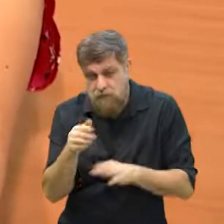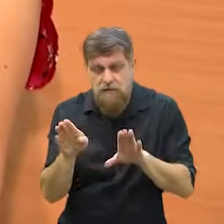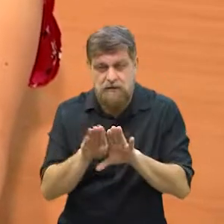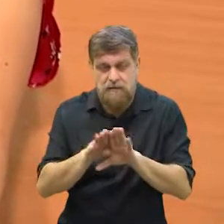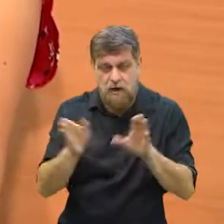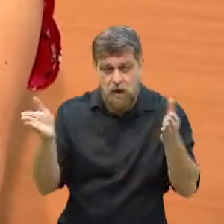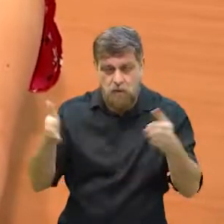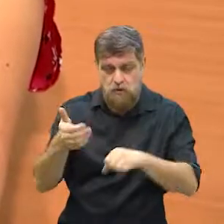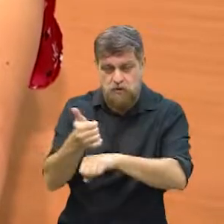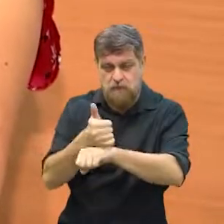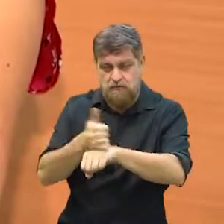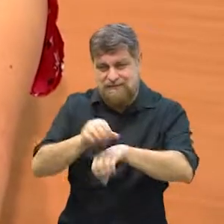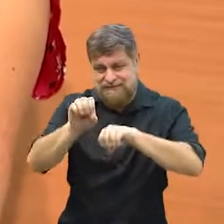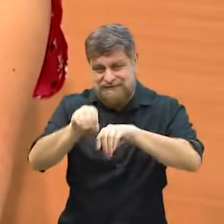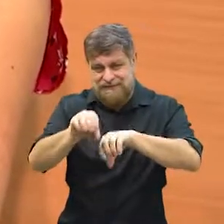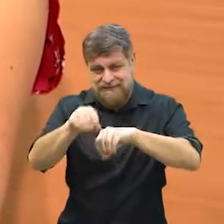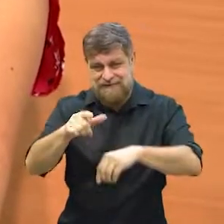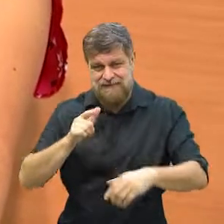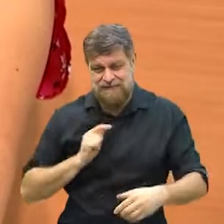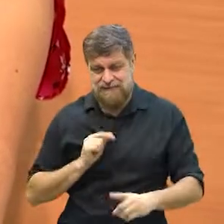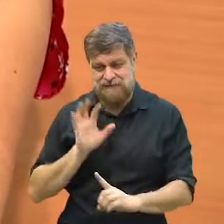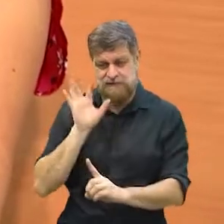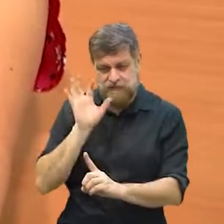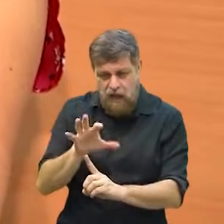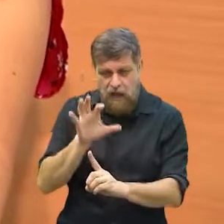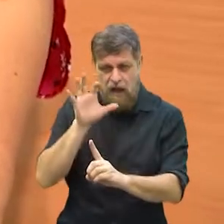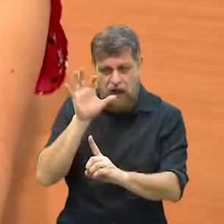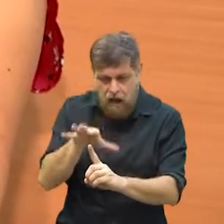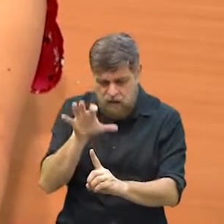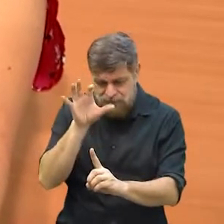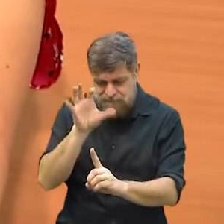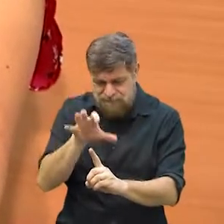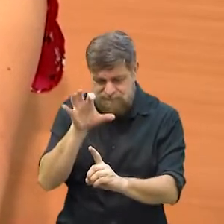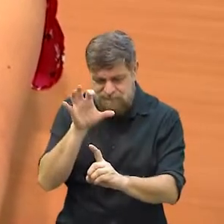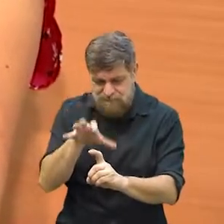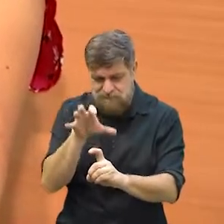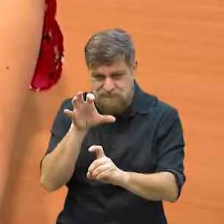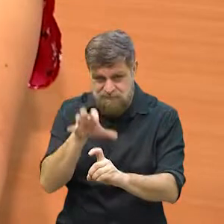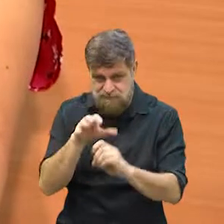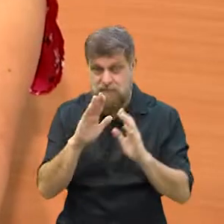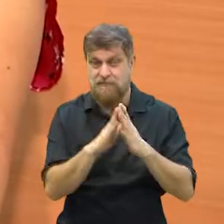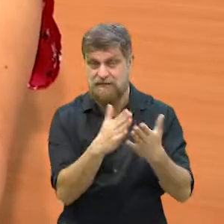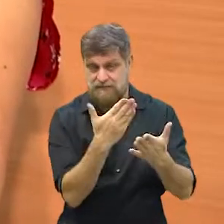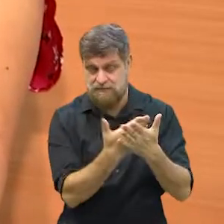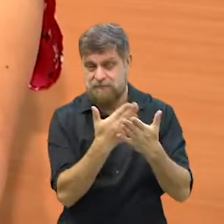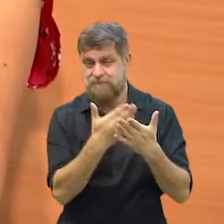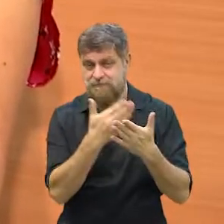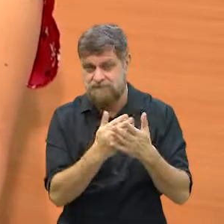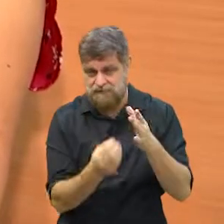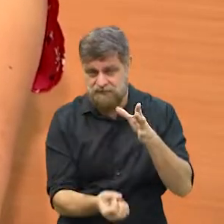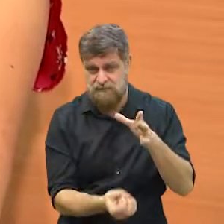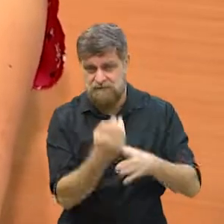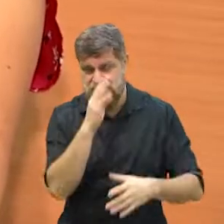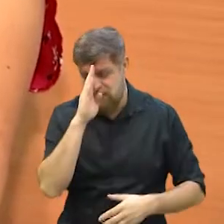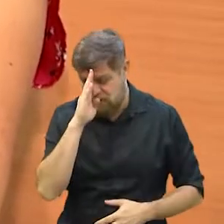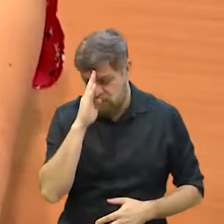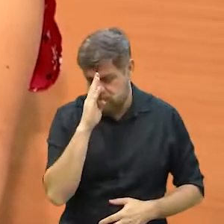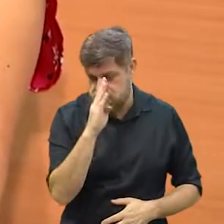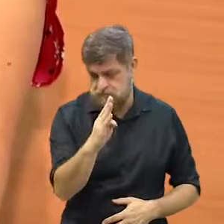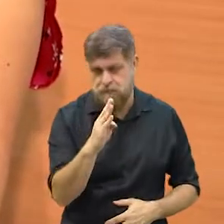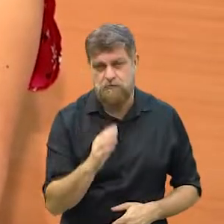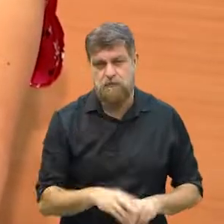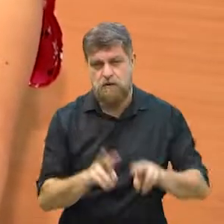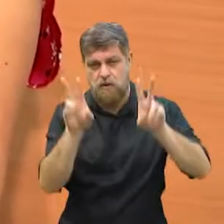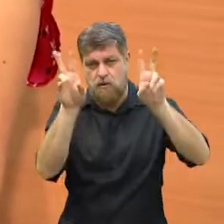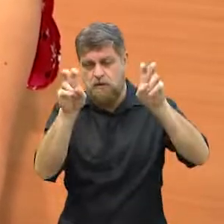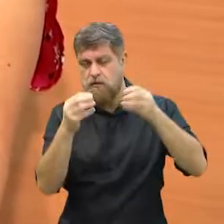estão também passando por uma série de pressões que estão acontecendo dentro das escolas, principalmente por